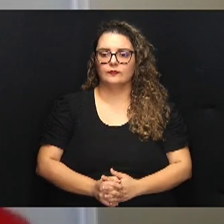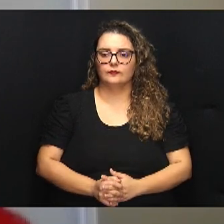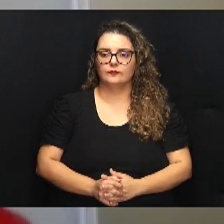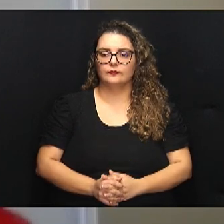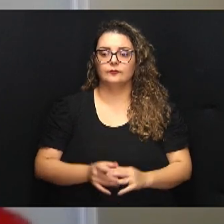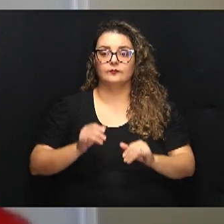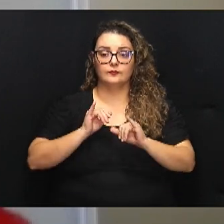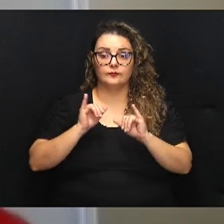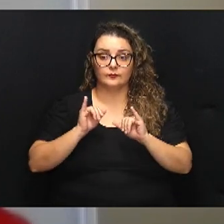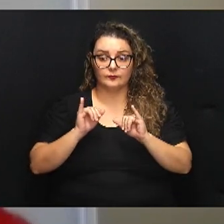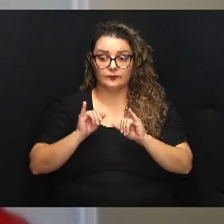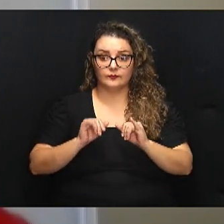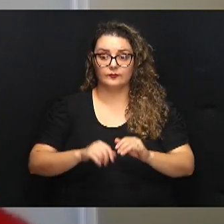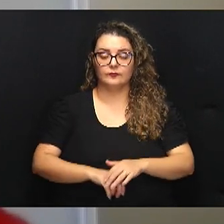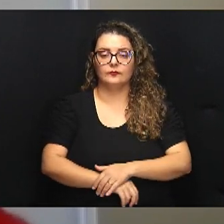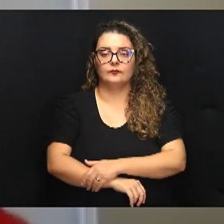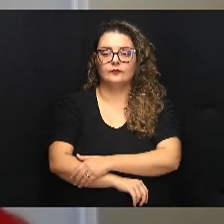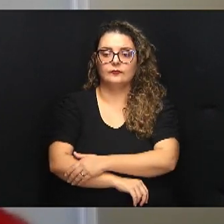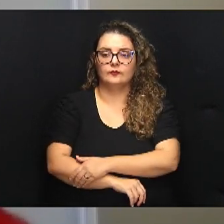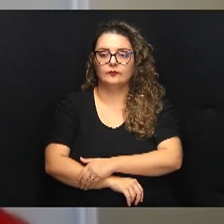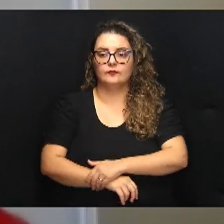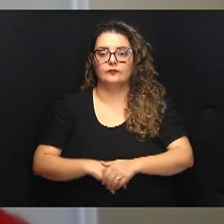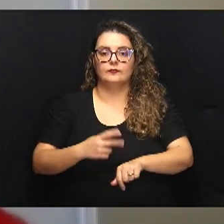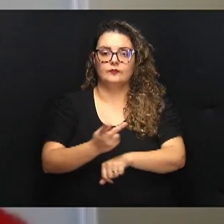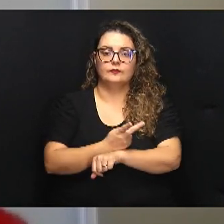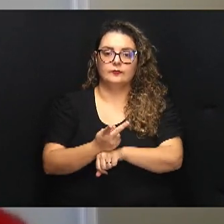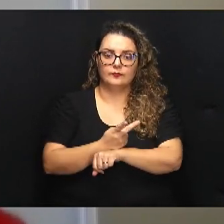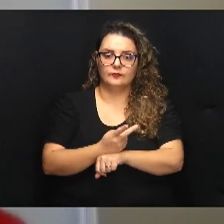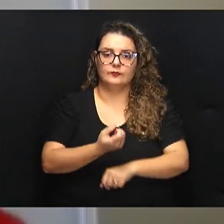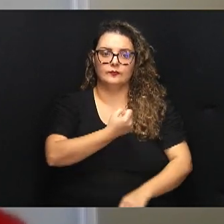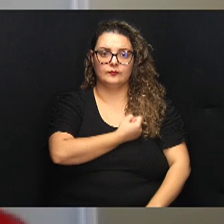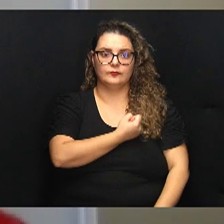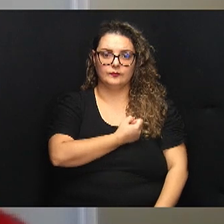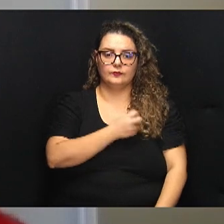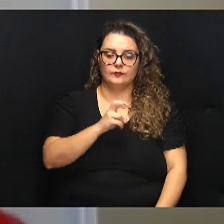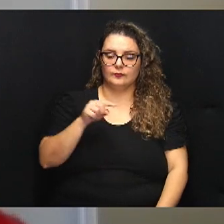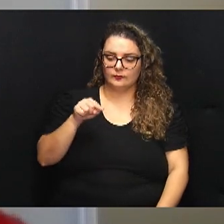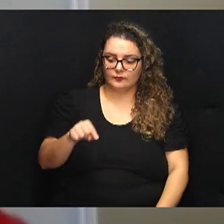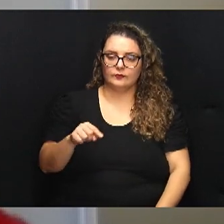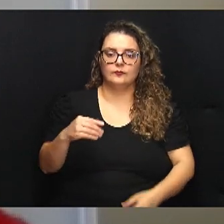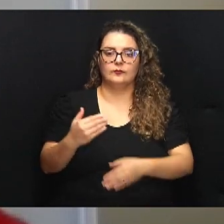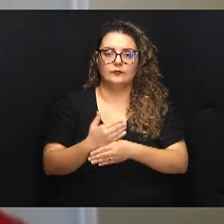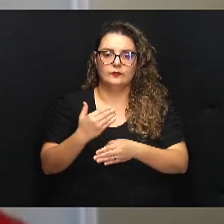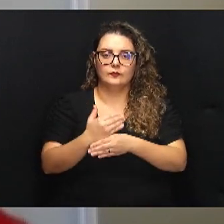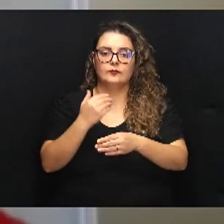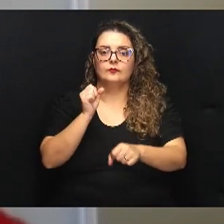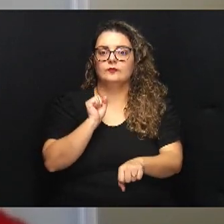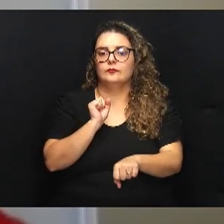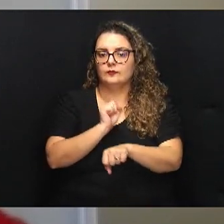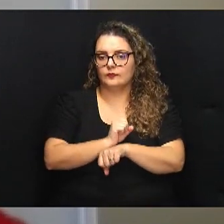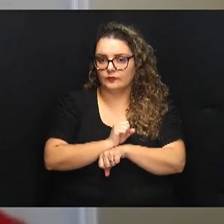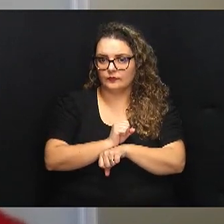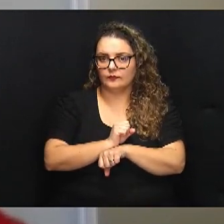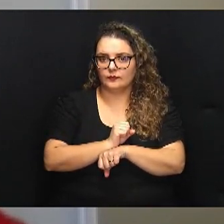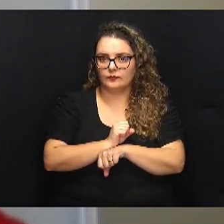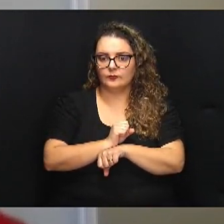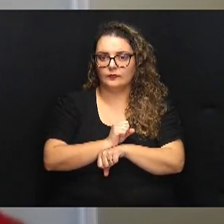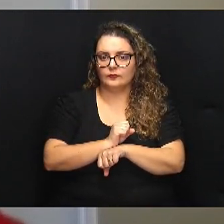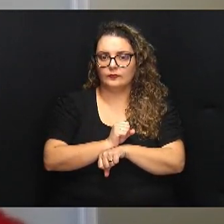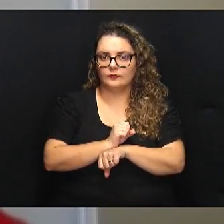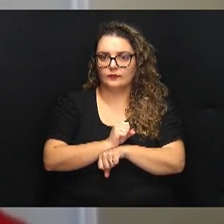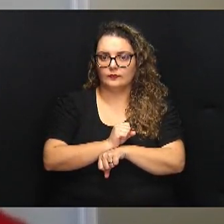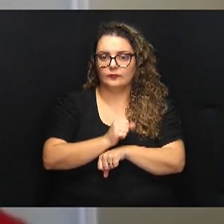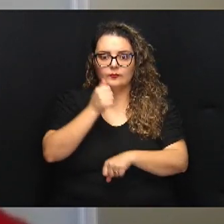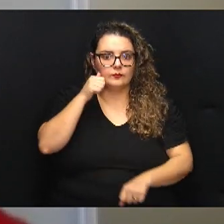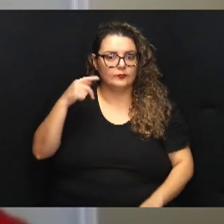informando que ela foi atrás desse número 5.000 obras paradas, e ela diz que não